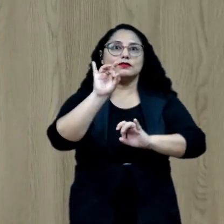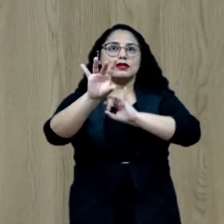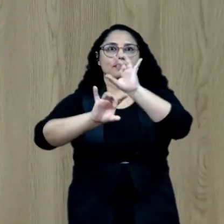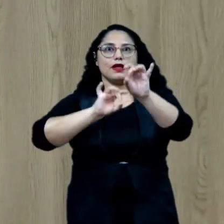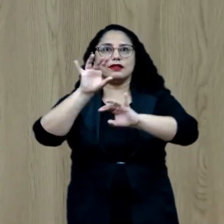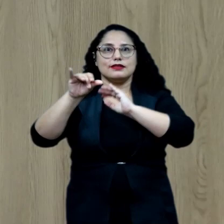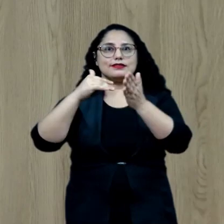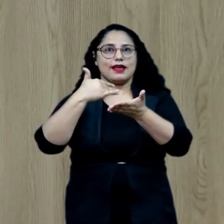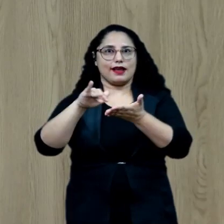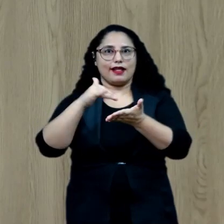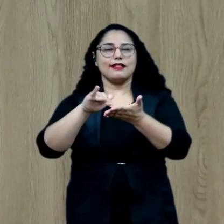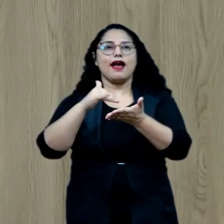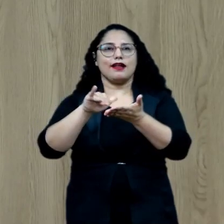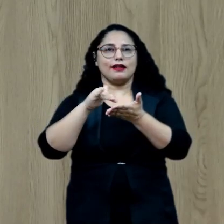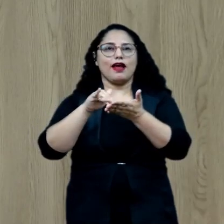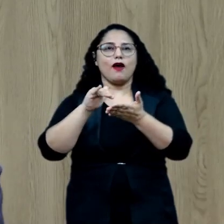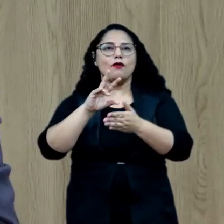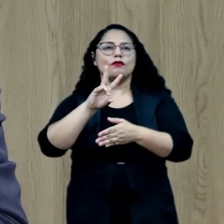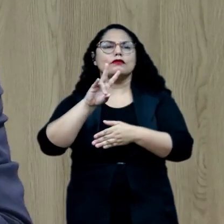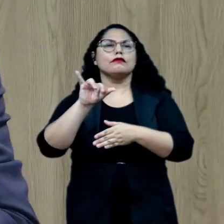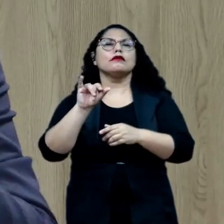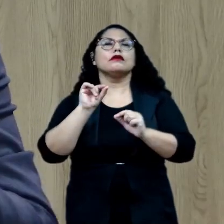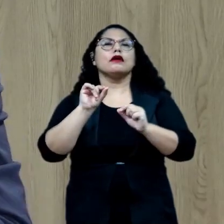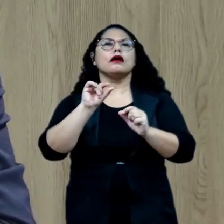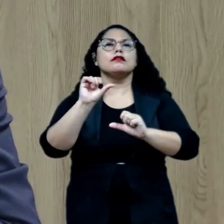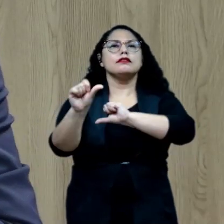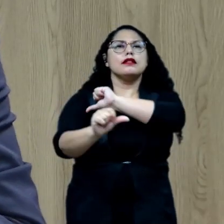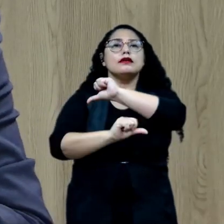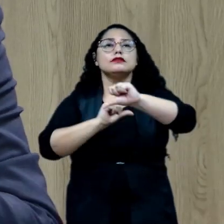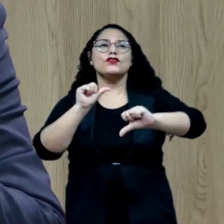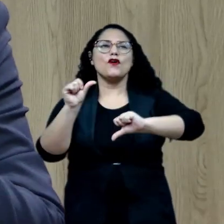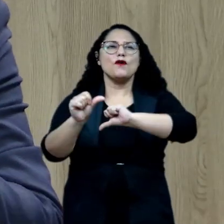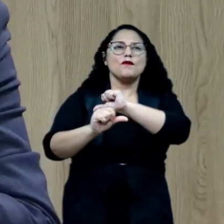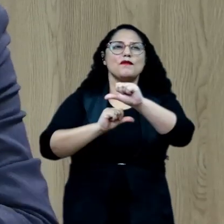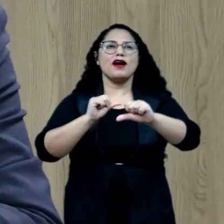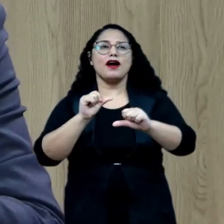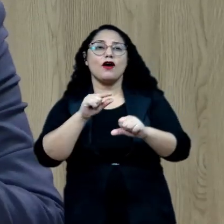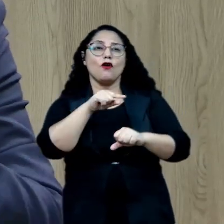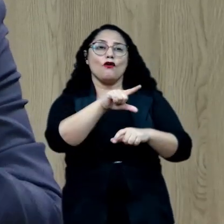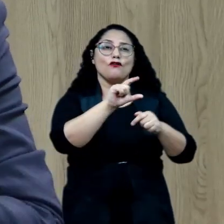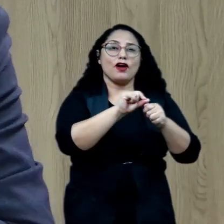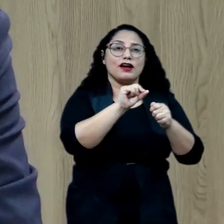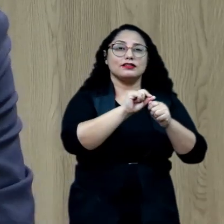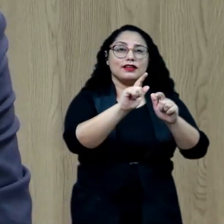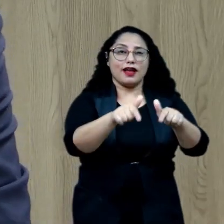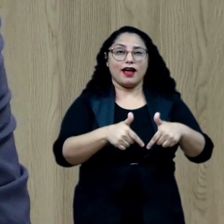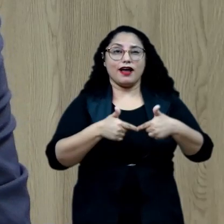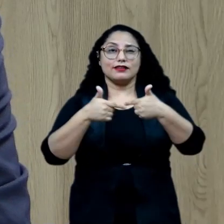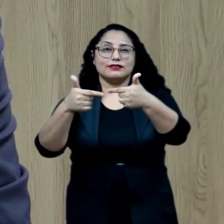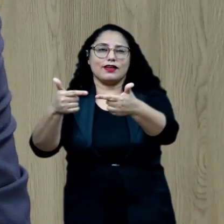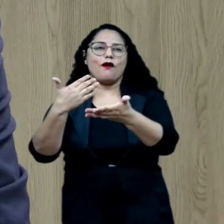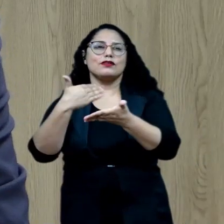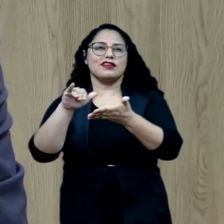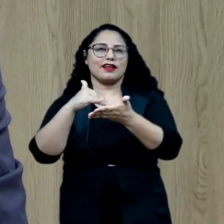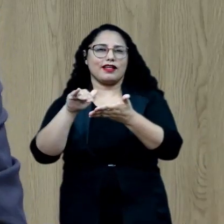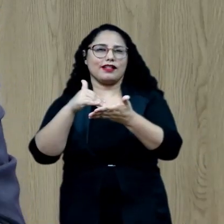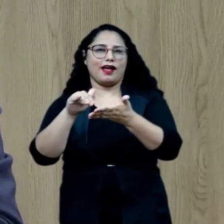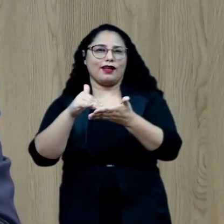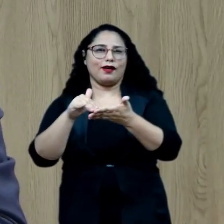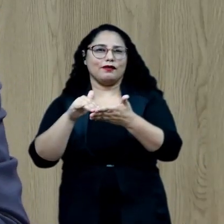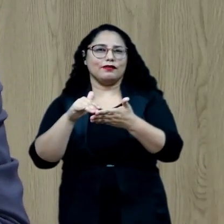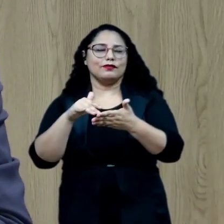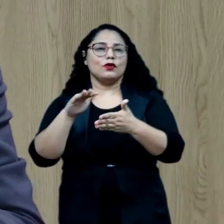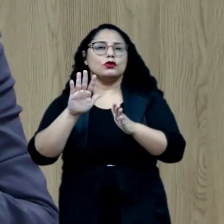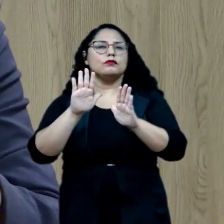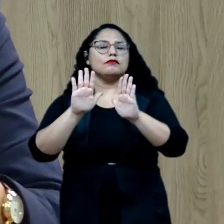especialização secretarial que transforma o fazer a ação secretarial, entende?